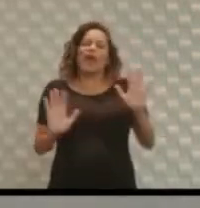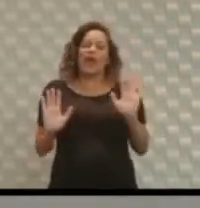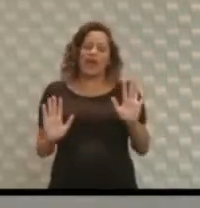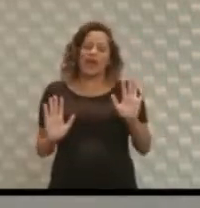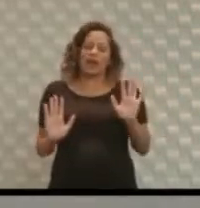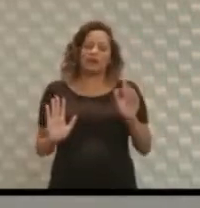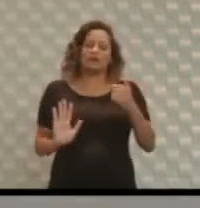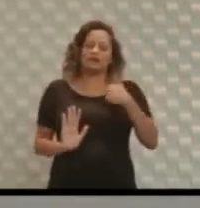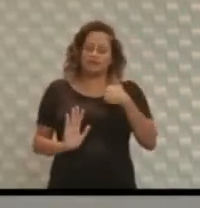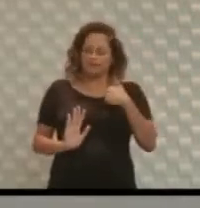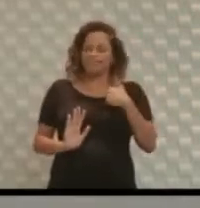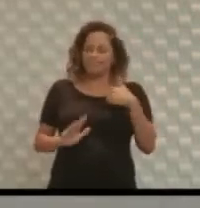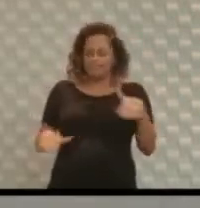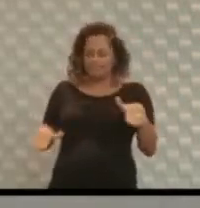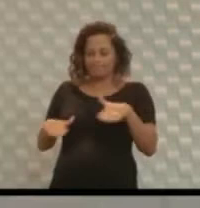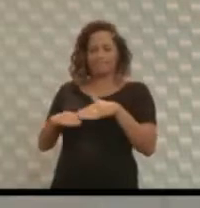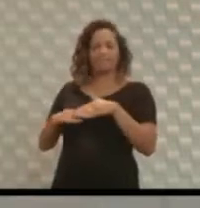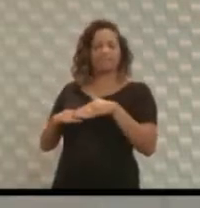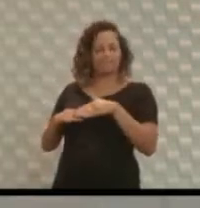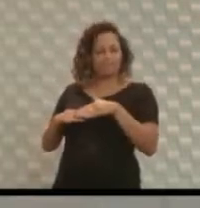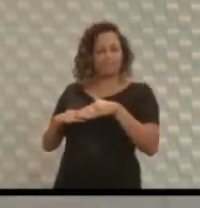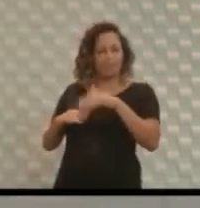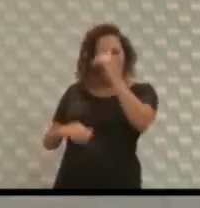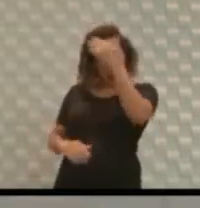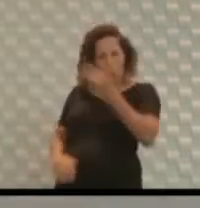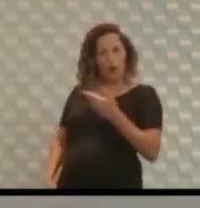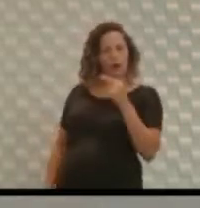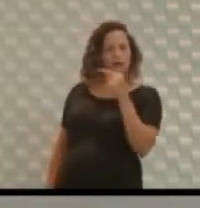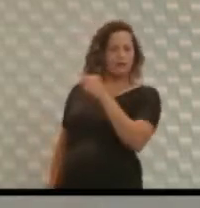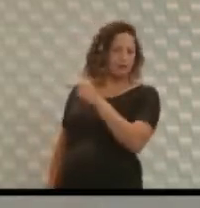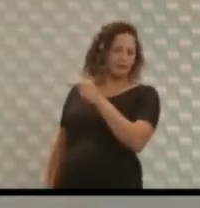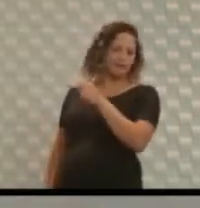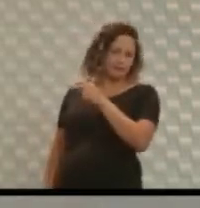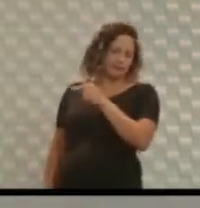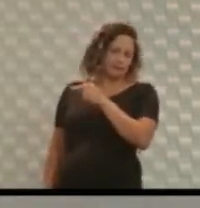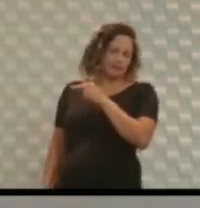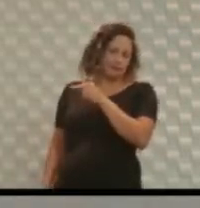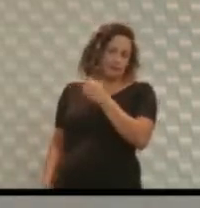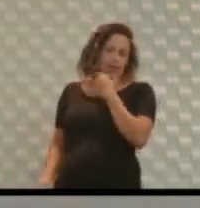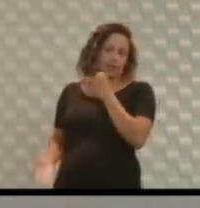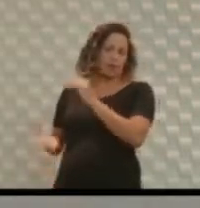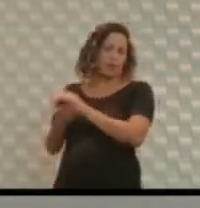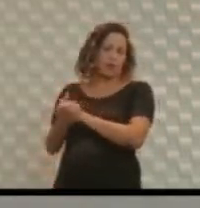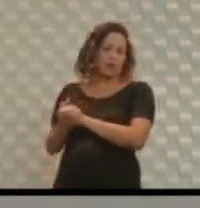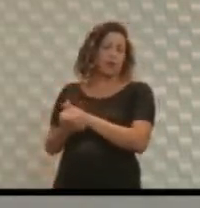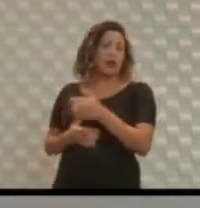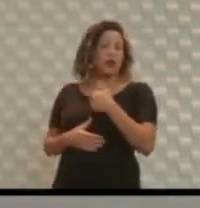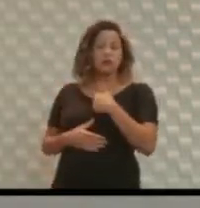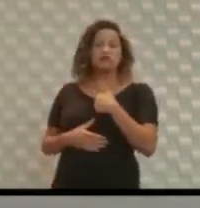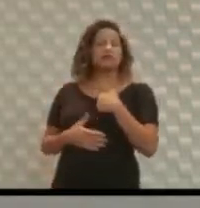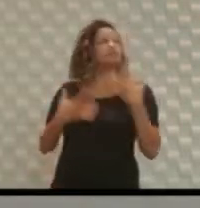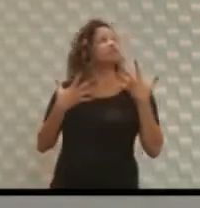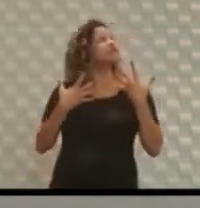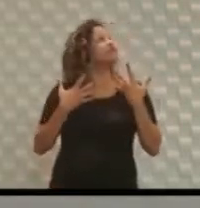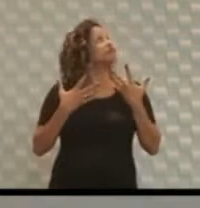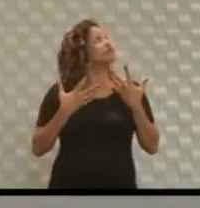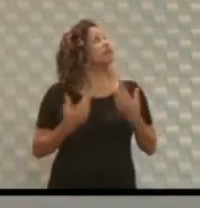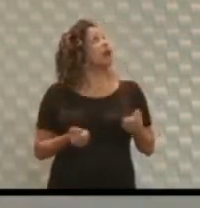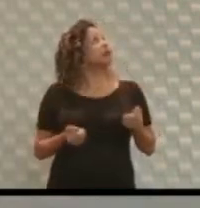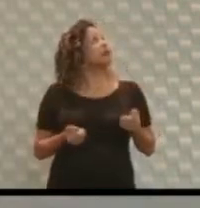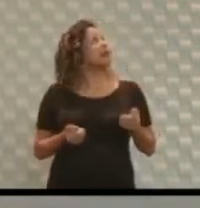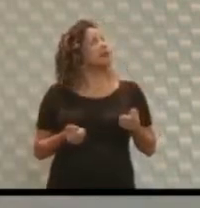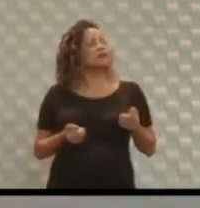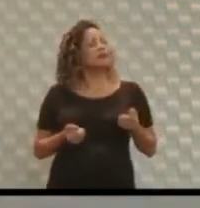eu cedesse, desse honra para Ele. Aí eu comecei a ceder e dar honra para ele. De repente, ele achou: